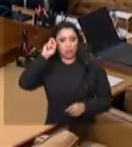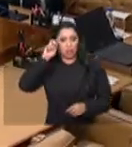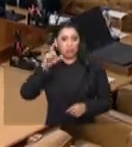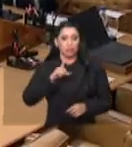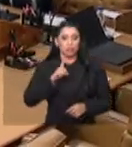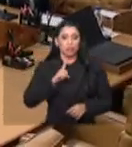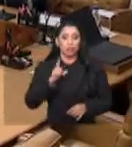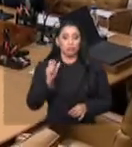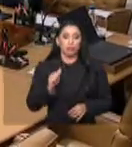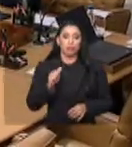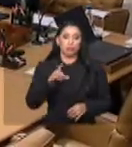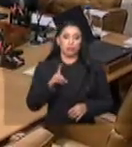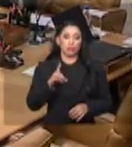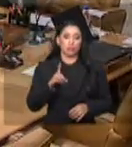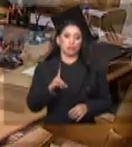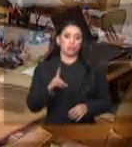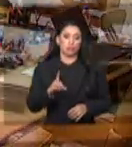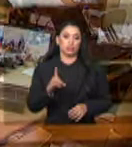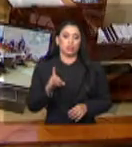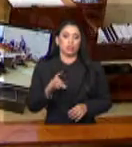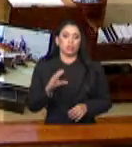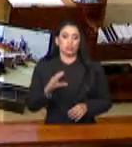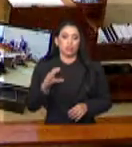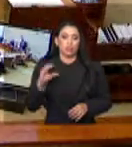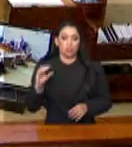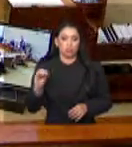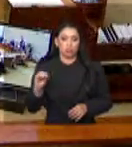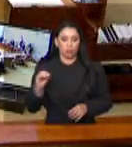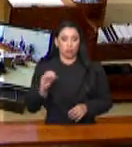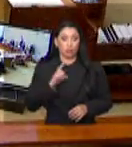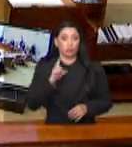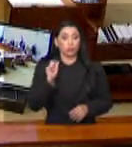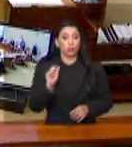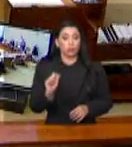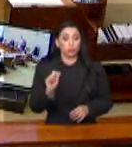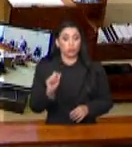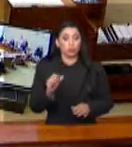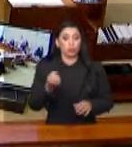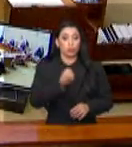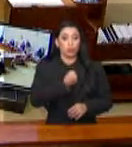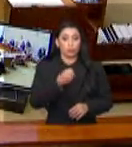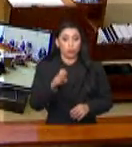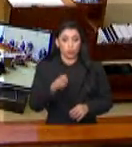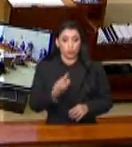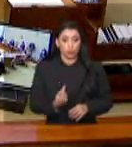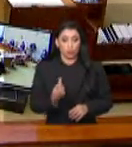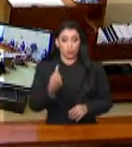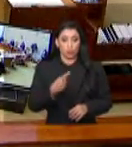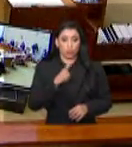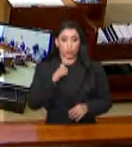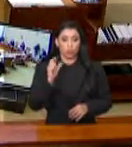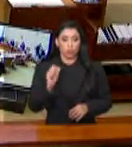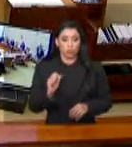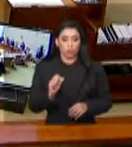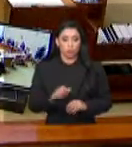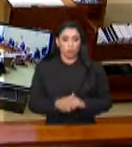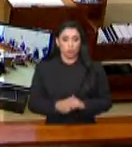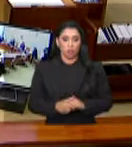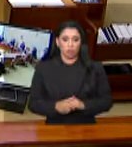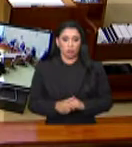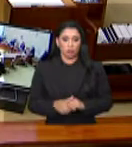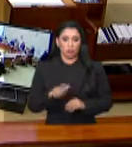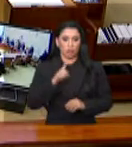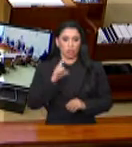do julgamento da ação declaratória de constitucionalidade número 51 tivemos o voto do relator Ministro Gilmar Mendes